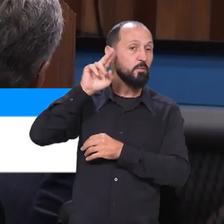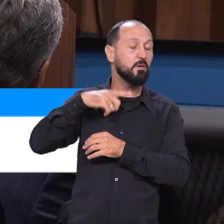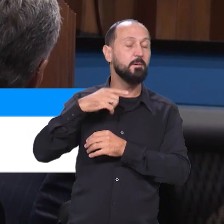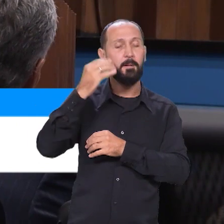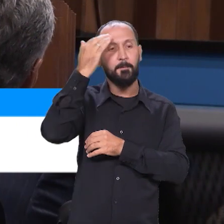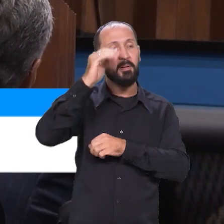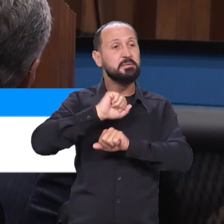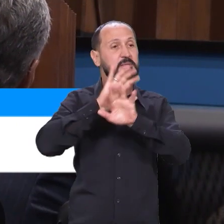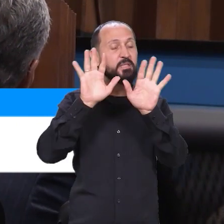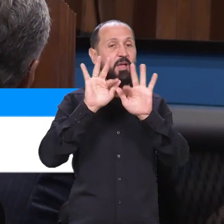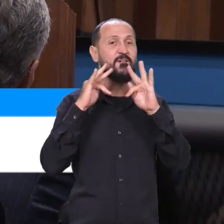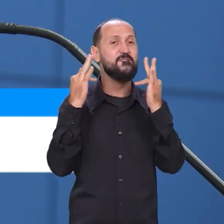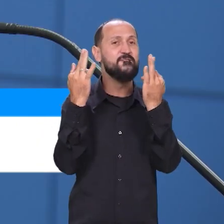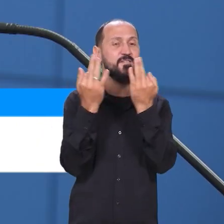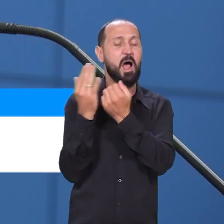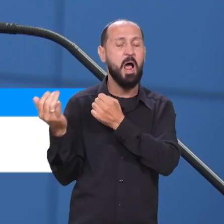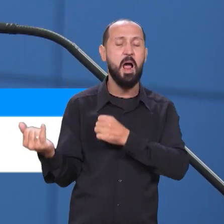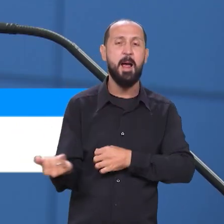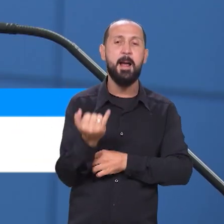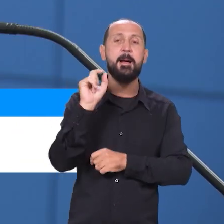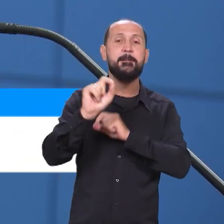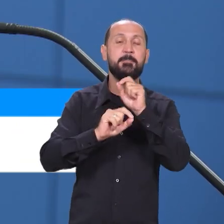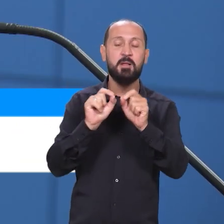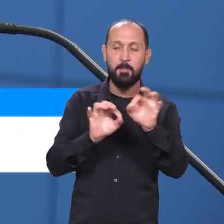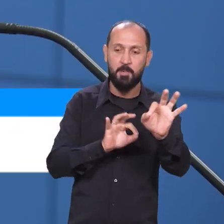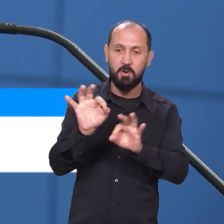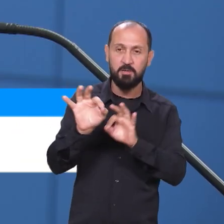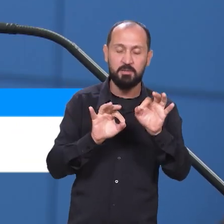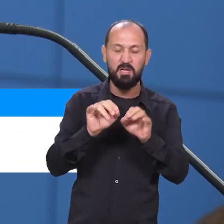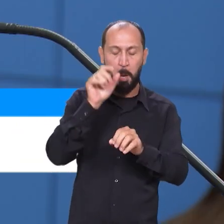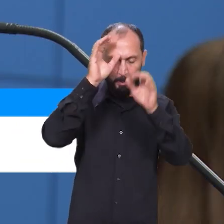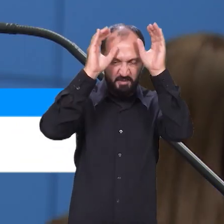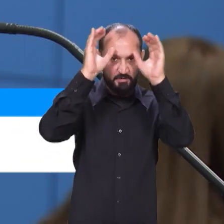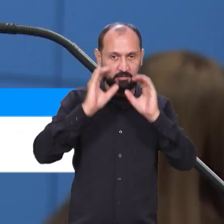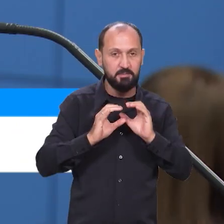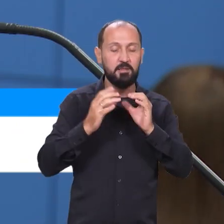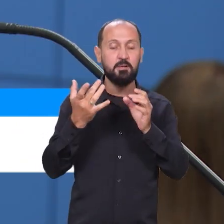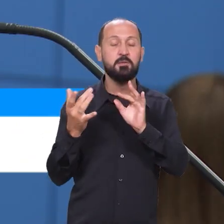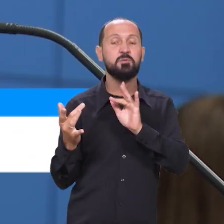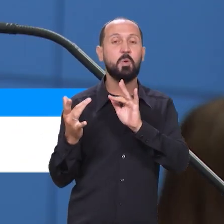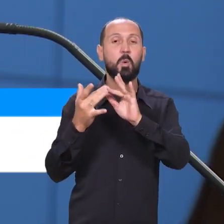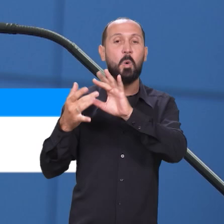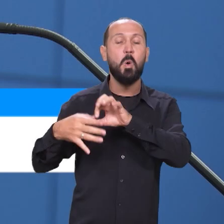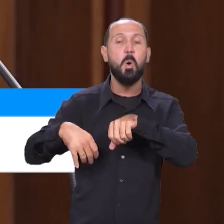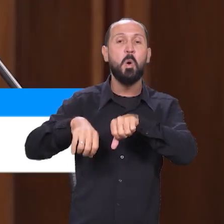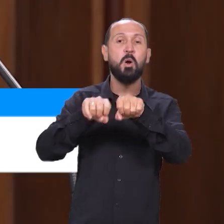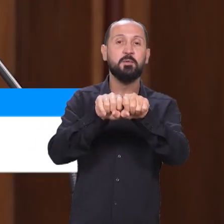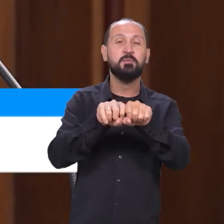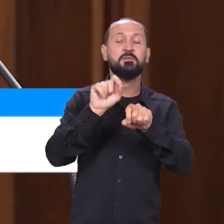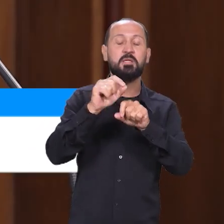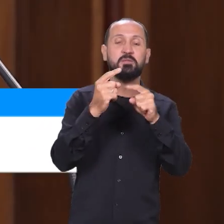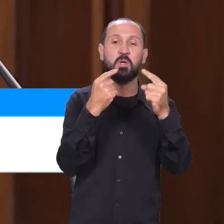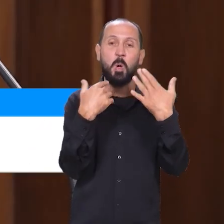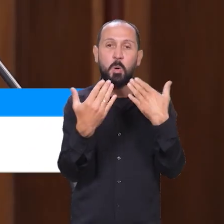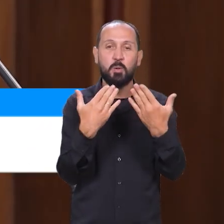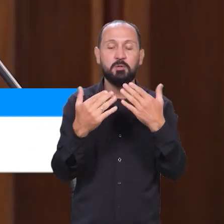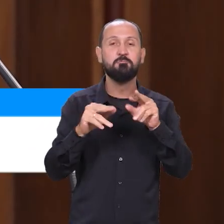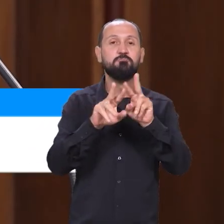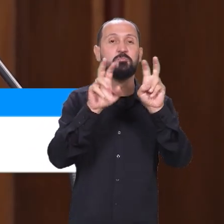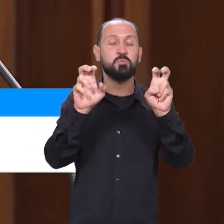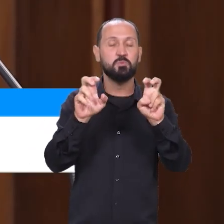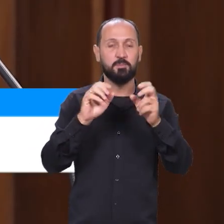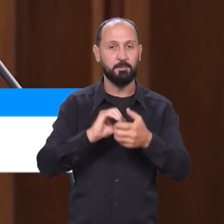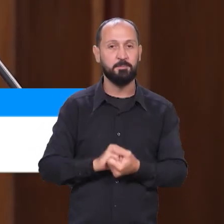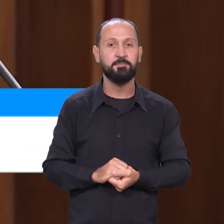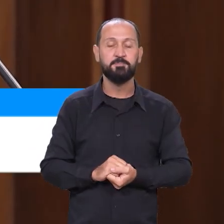O deputado João Henrique, por entender que a família é de extrema importância para a formação dos cidadãos, quis aproximar os